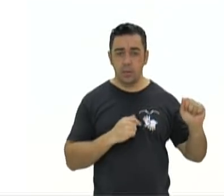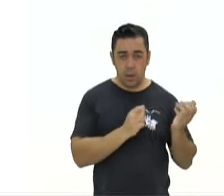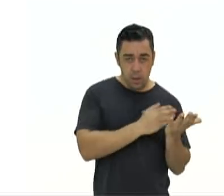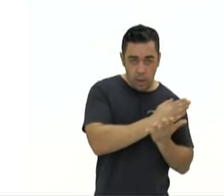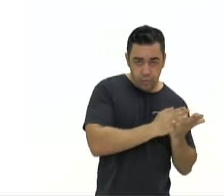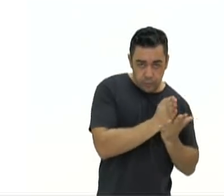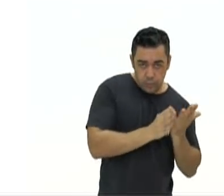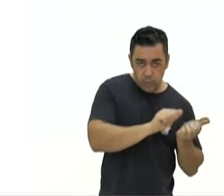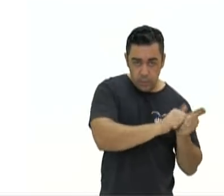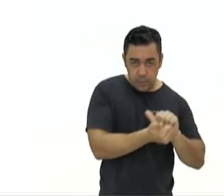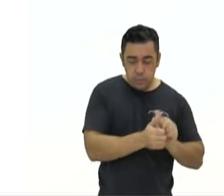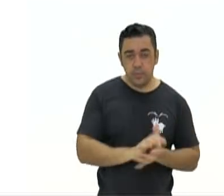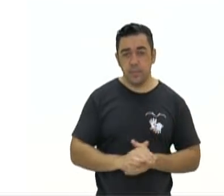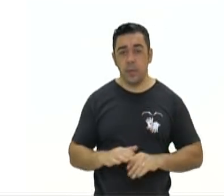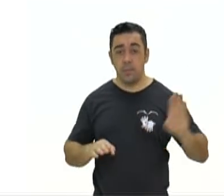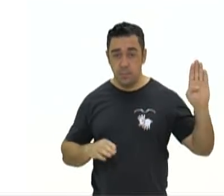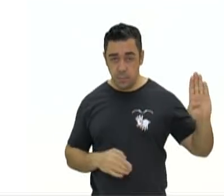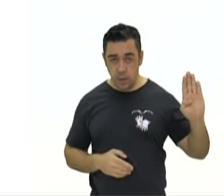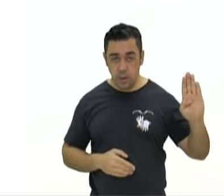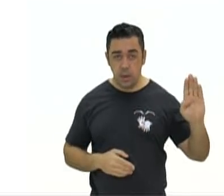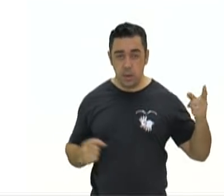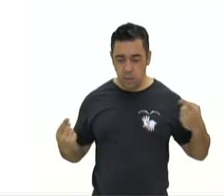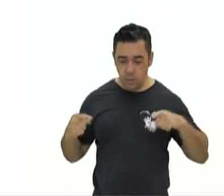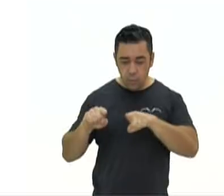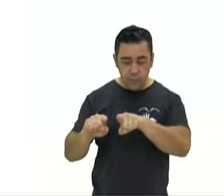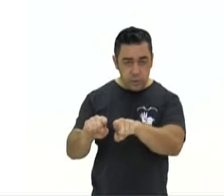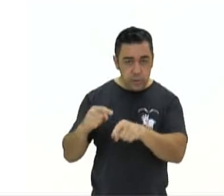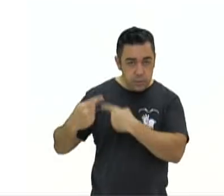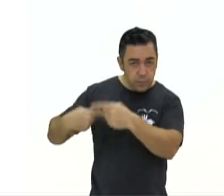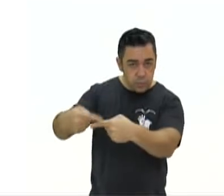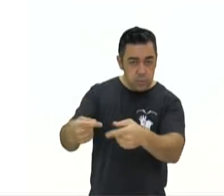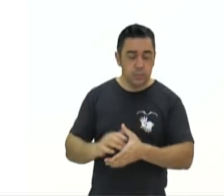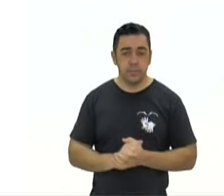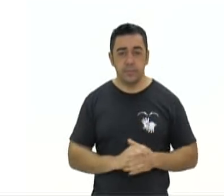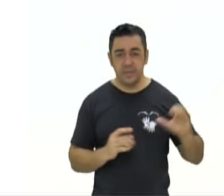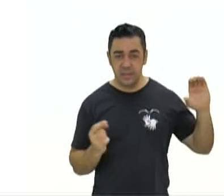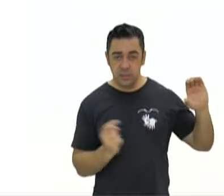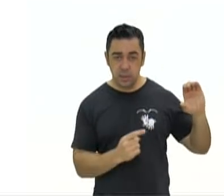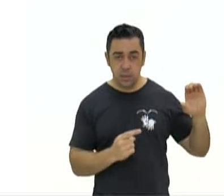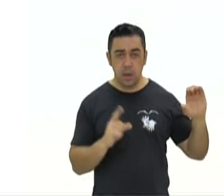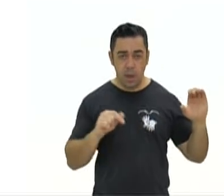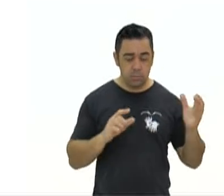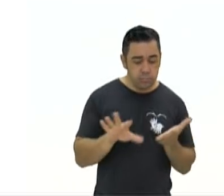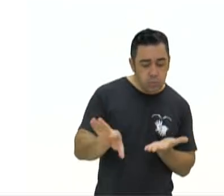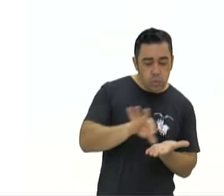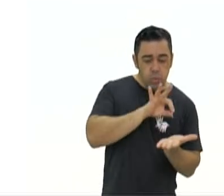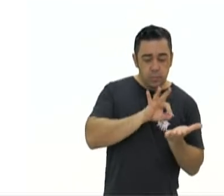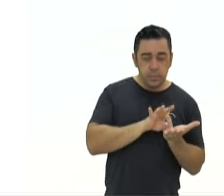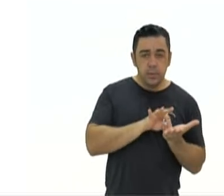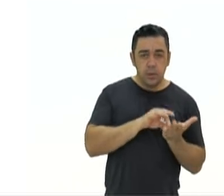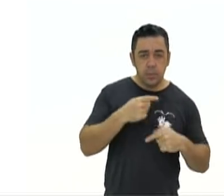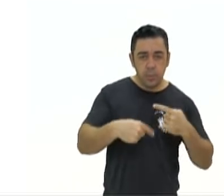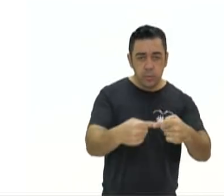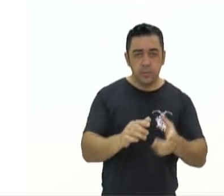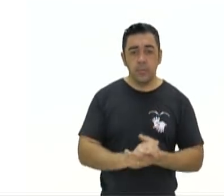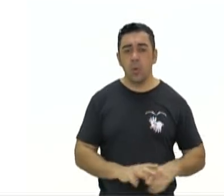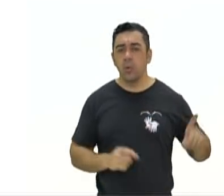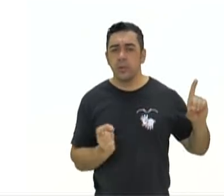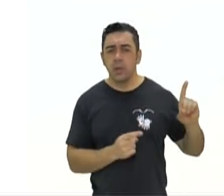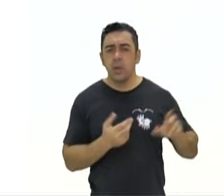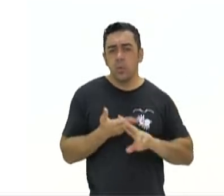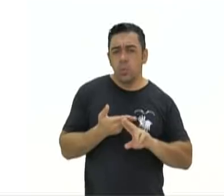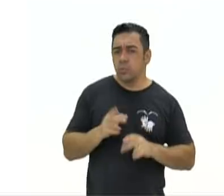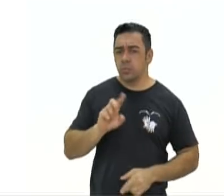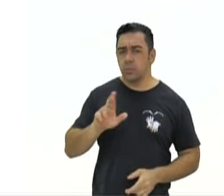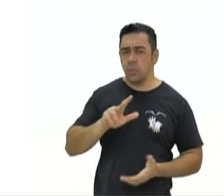irradiação adaptativa. Letra B, convergência evolutiva. Letra C, isolamento reprodutivo. Ou letra D, uso e